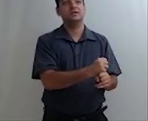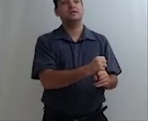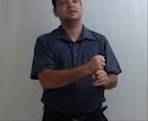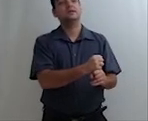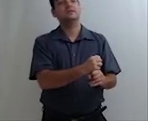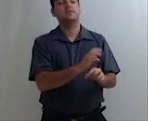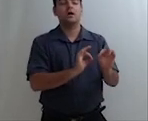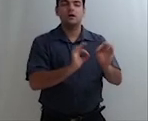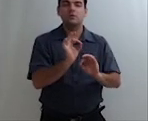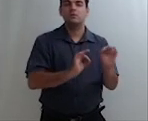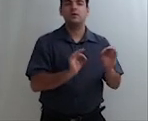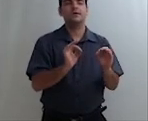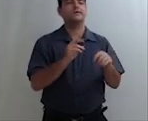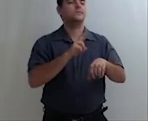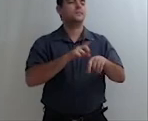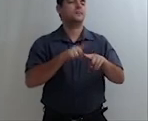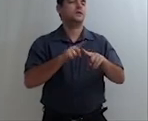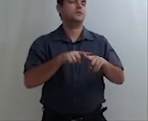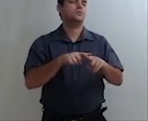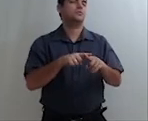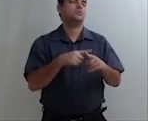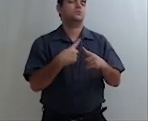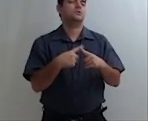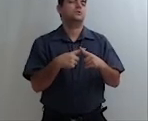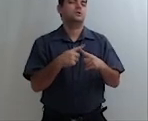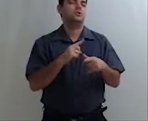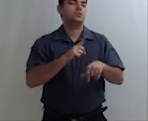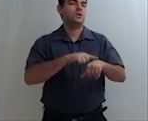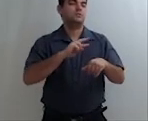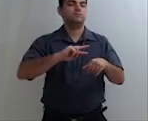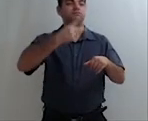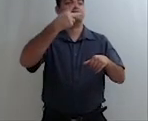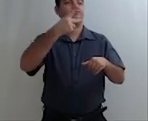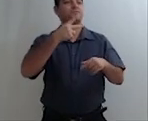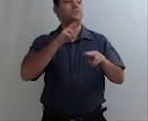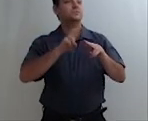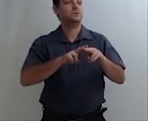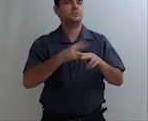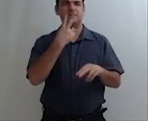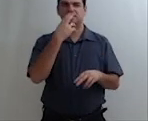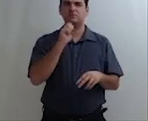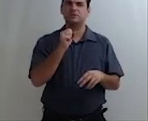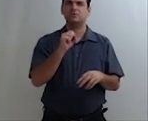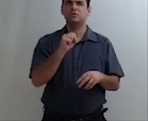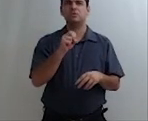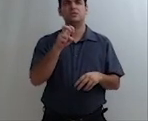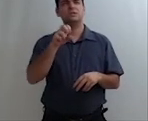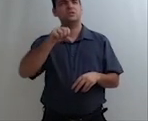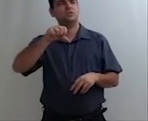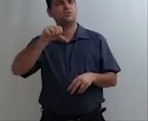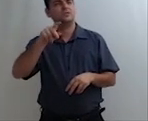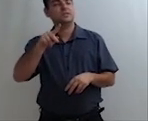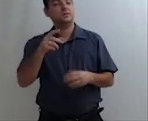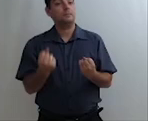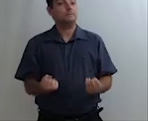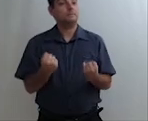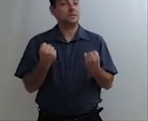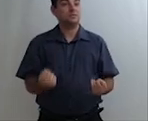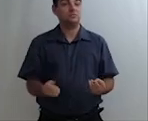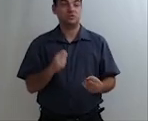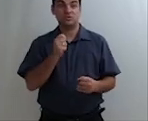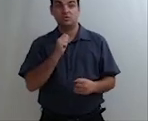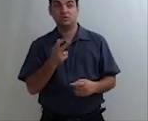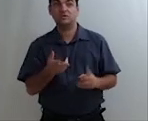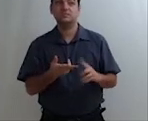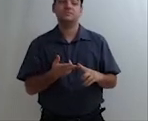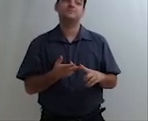da pena considerando não só a quantidade da natureza da droga apreendida 89 Kg de cocaína mas também o protagonismo